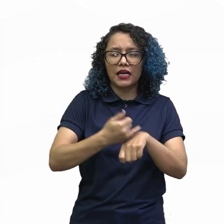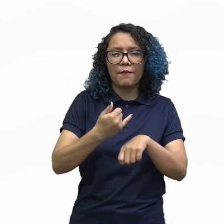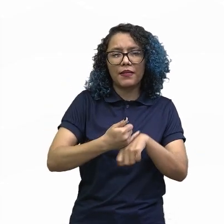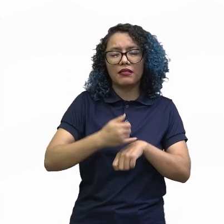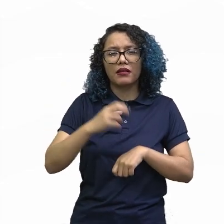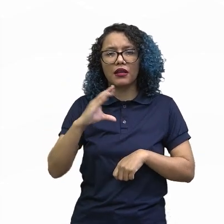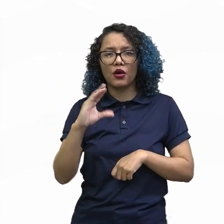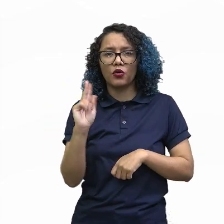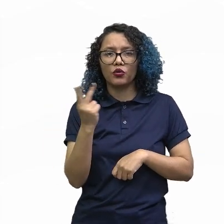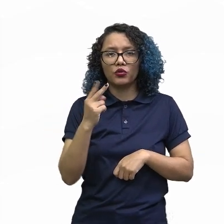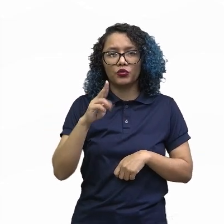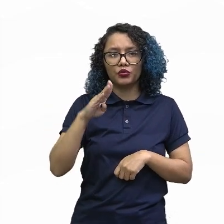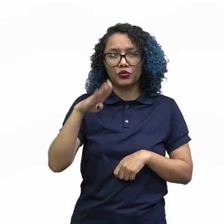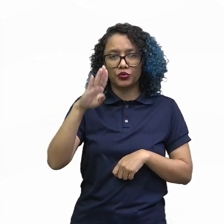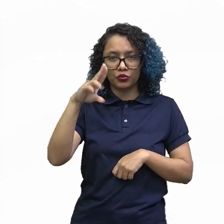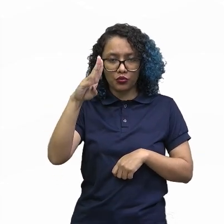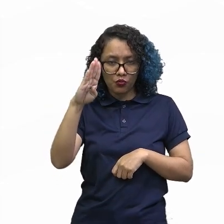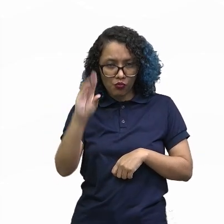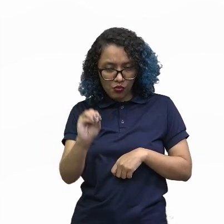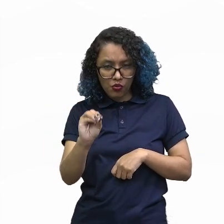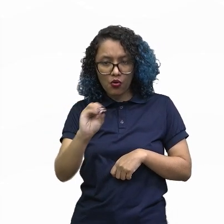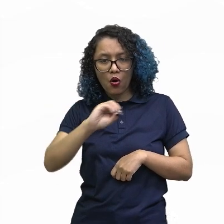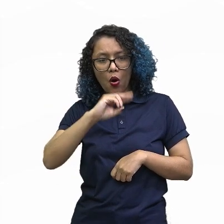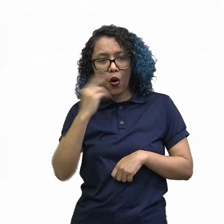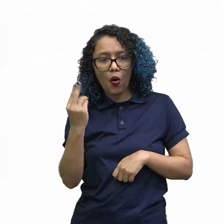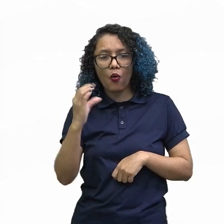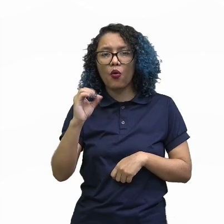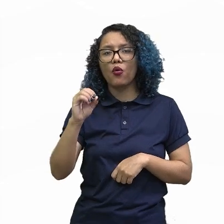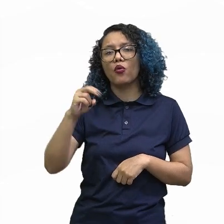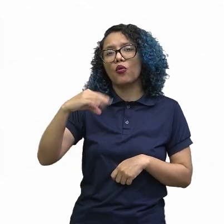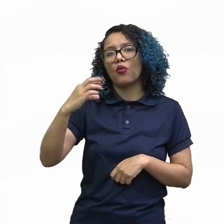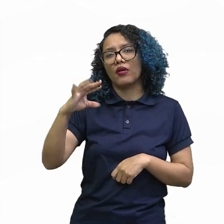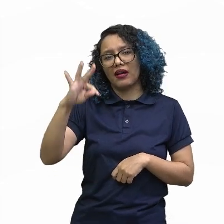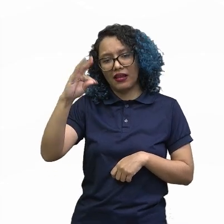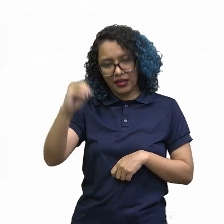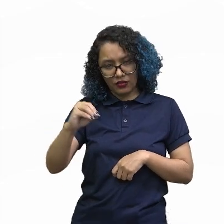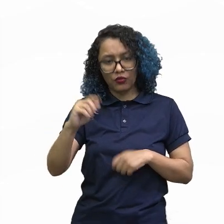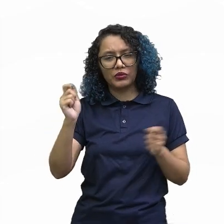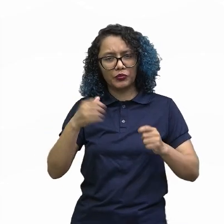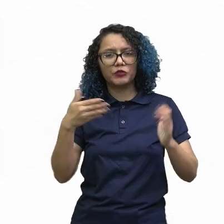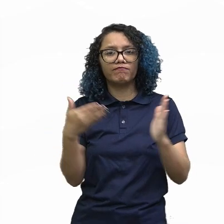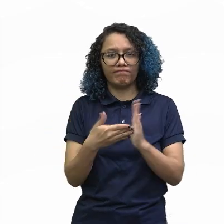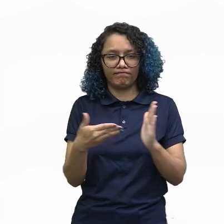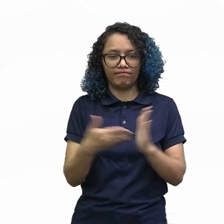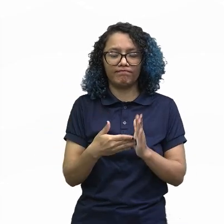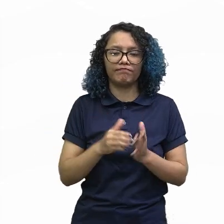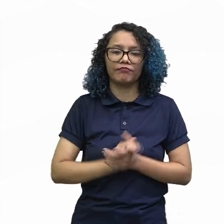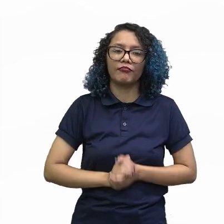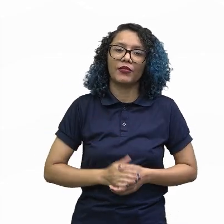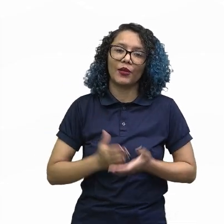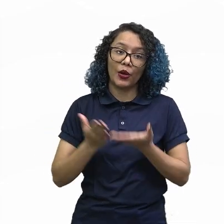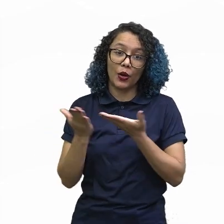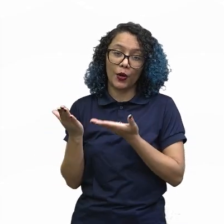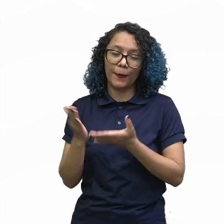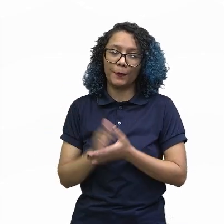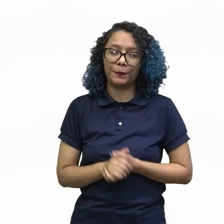ou concreto para ser bloqueada. Logo, nós temos aí, ó,